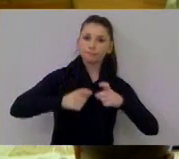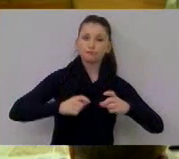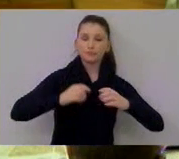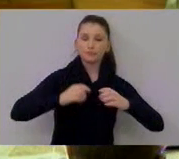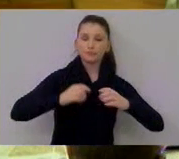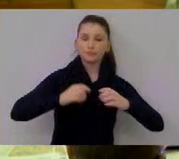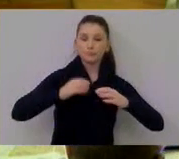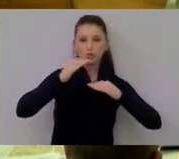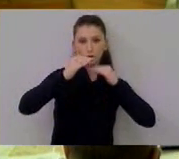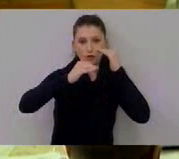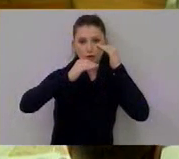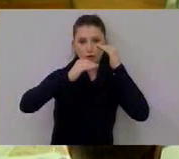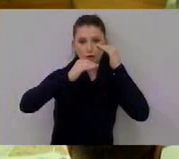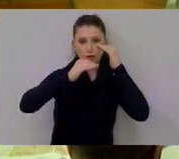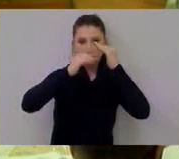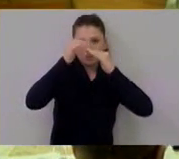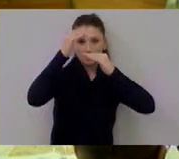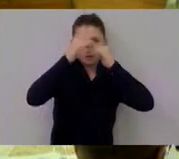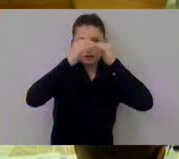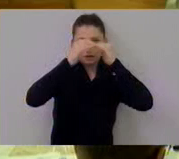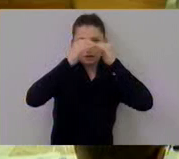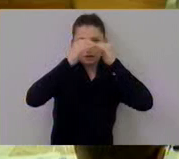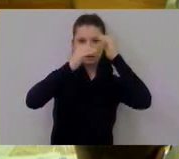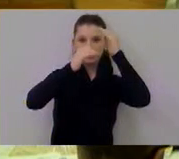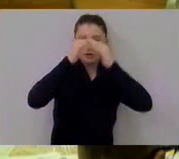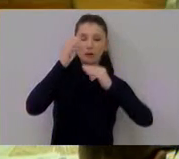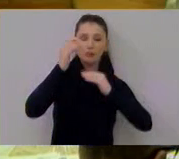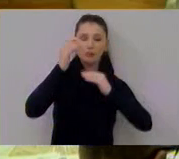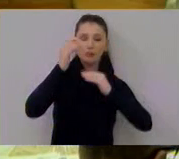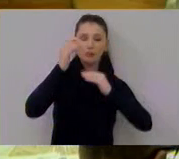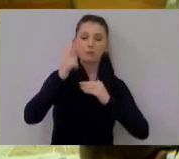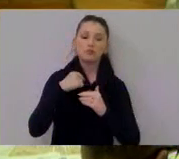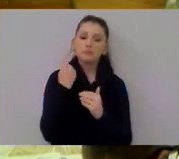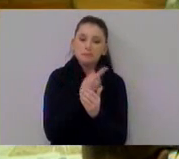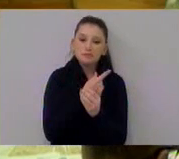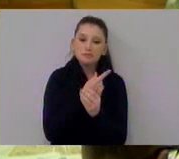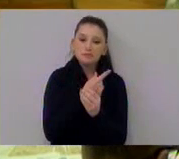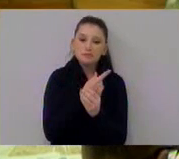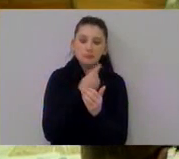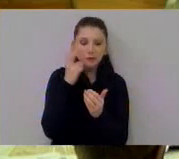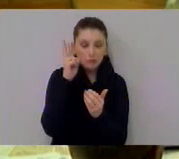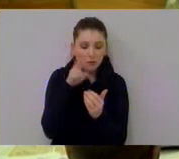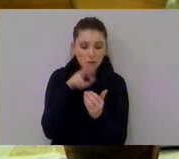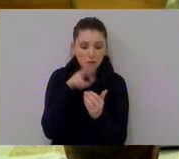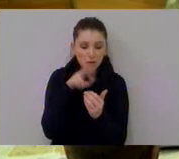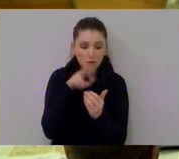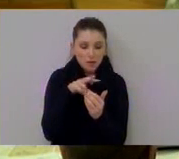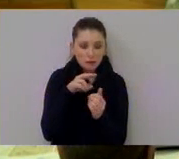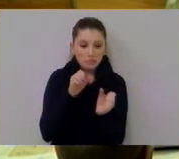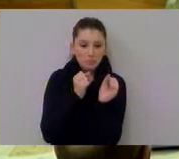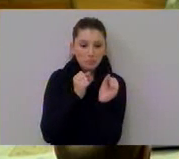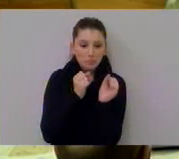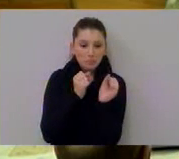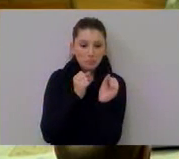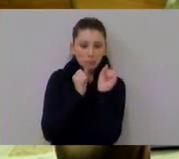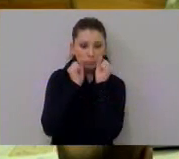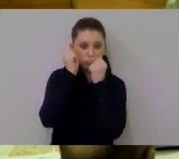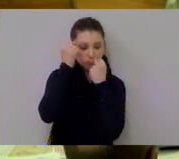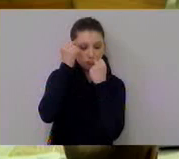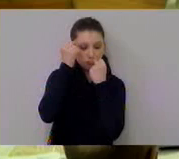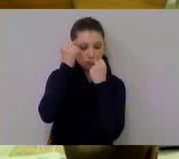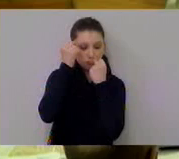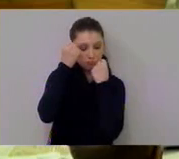coisas, com pequenos reparos, um maquinário, um patrulhamento,